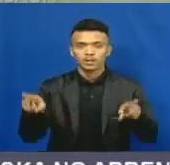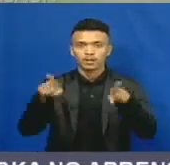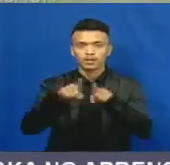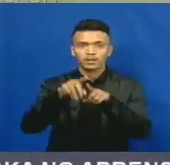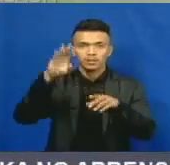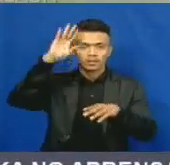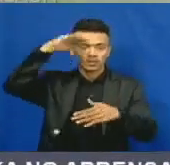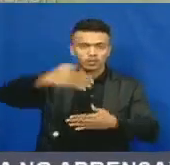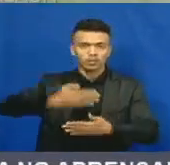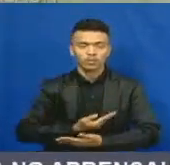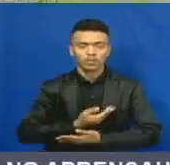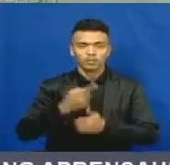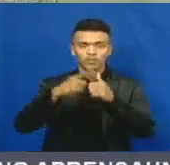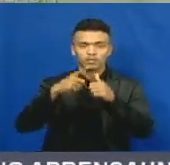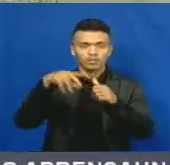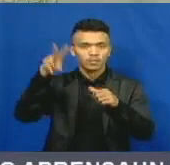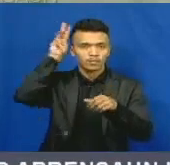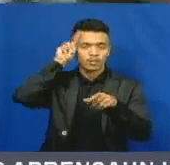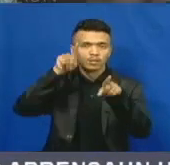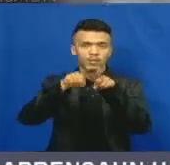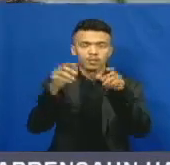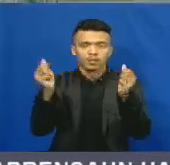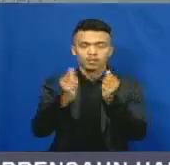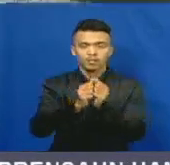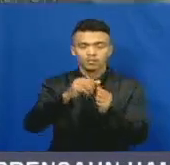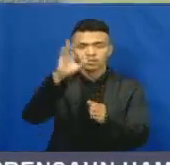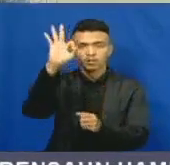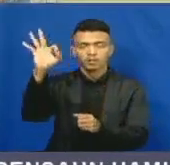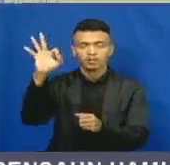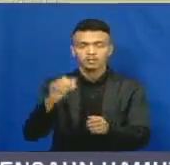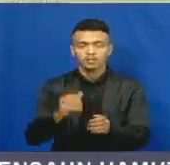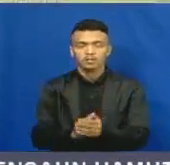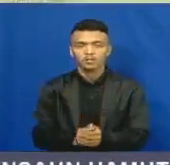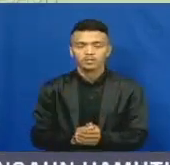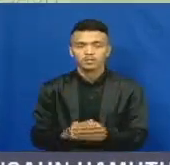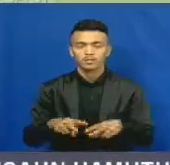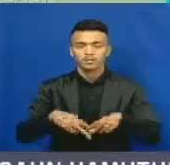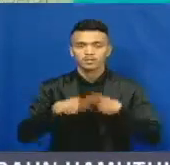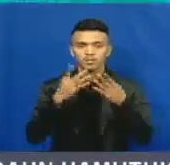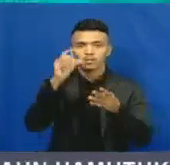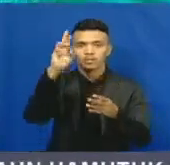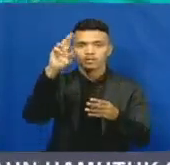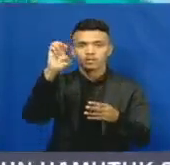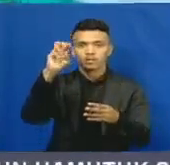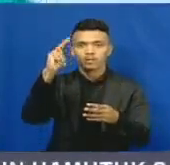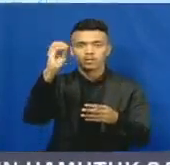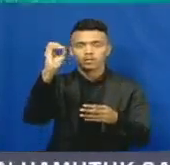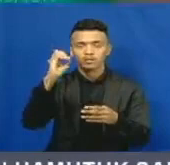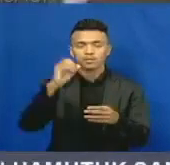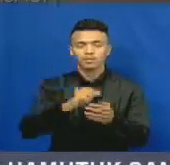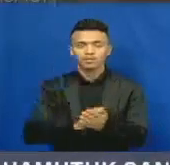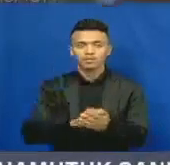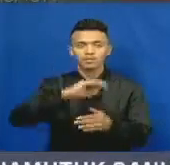oan dahulu kusi maung aling hamutuk nainsia. Entretanto, saudoso Lorenzo da Silva, Kasafia, Morris